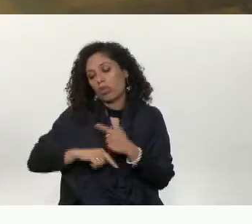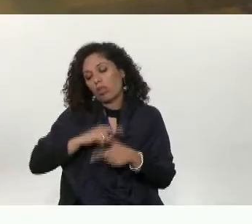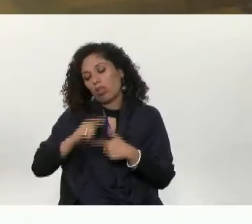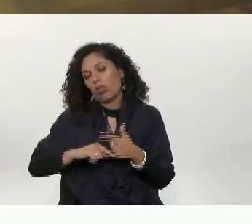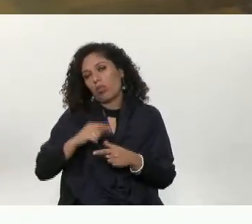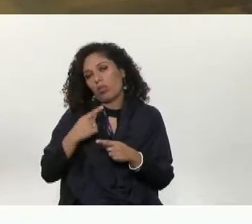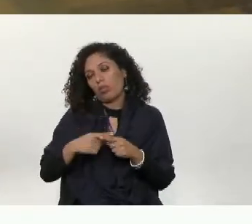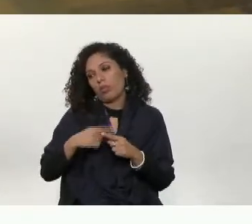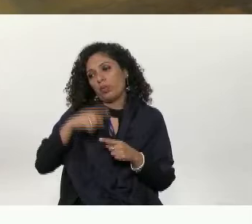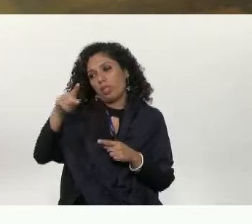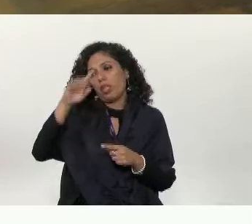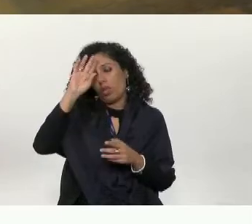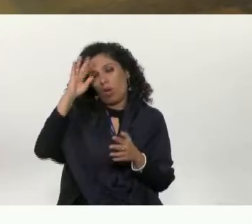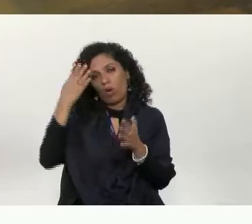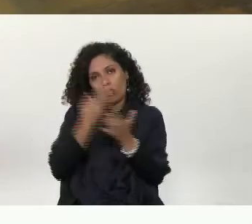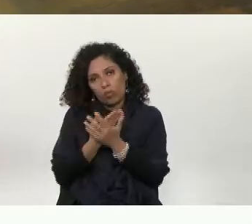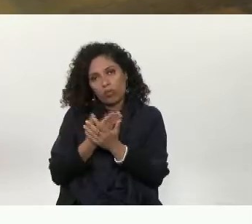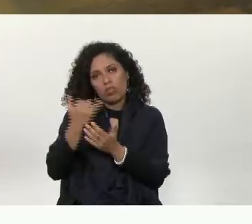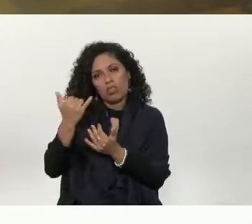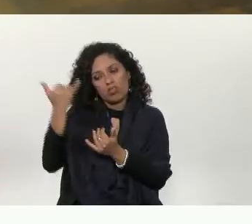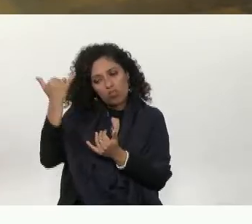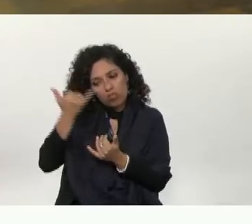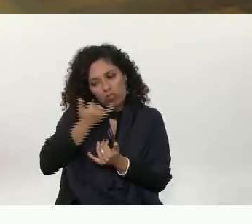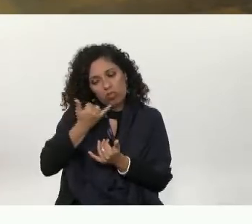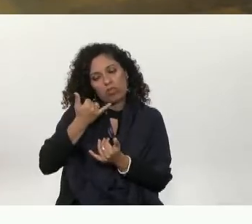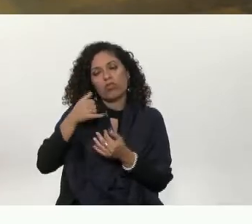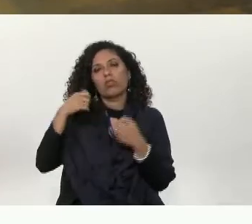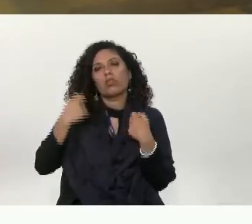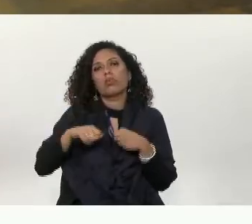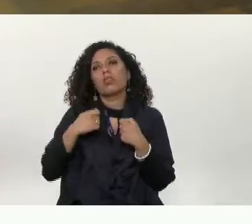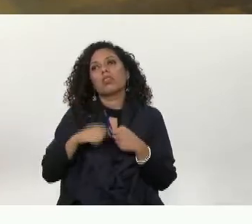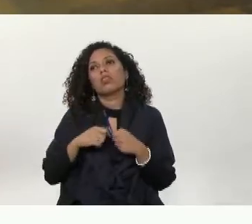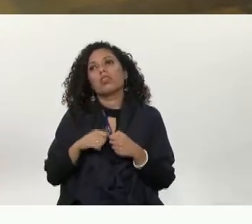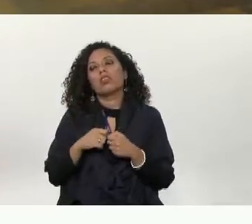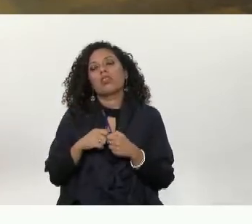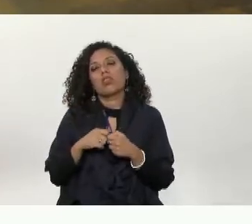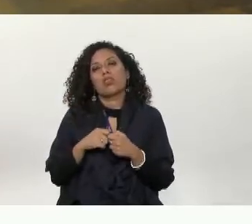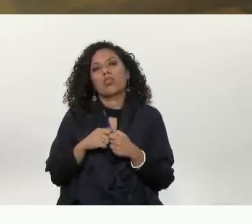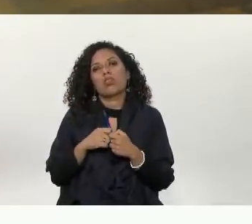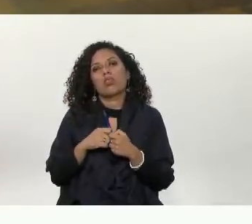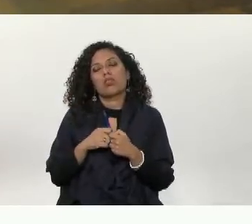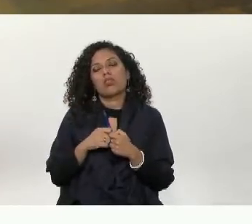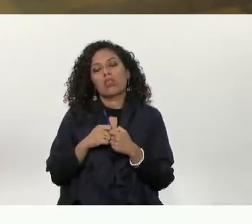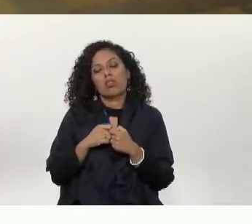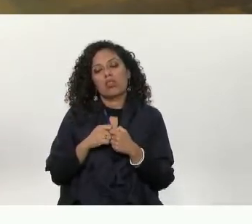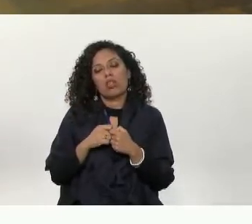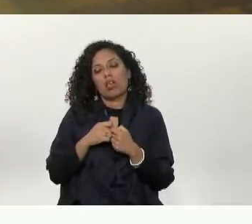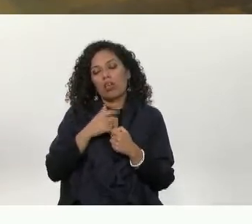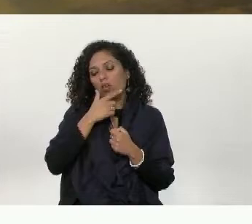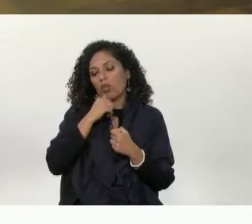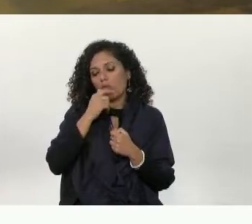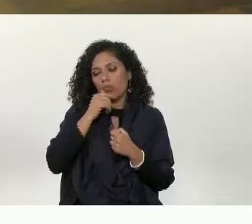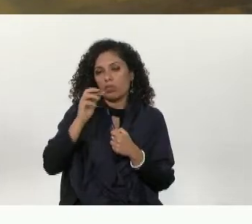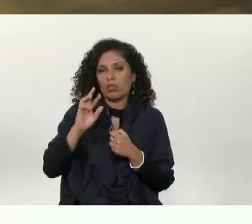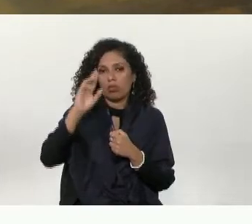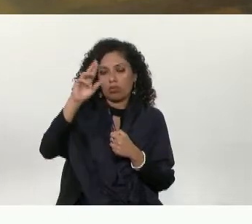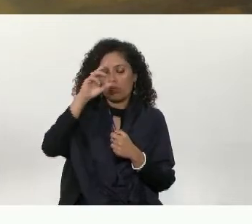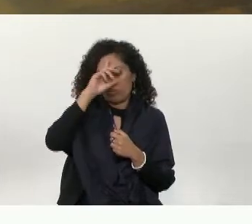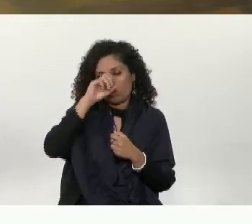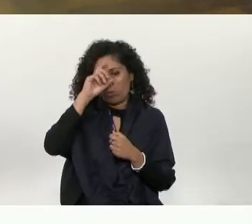confiança de levar um dado problema ao diretor da unidade para que ele